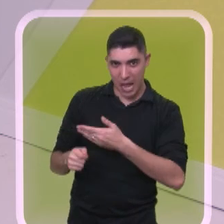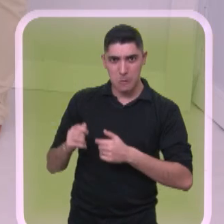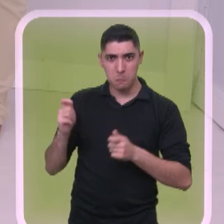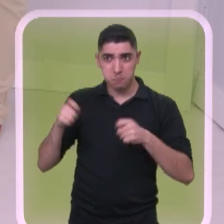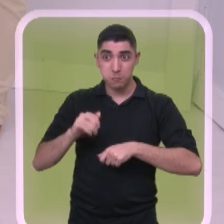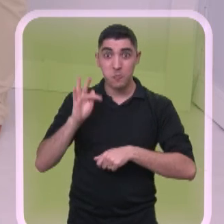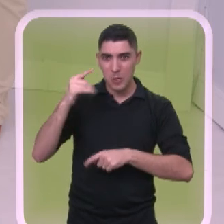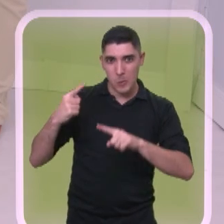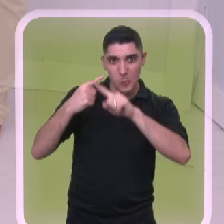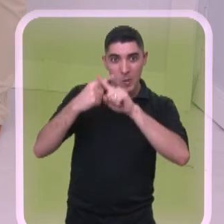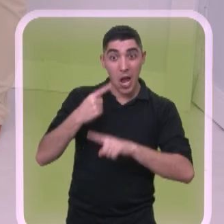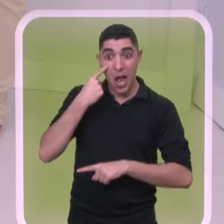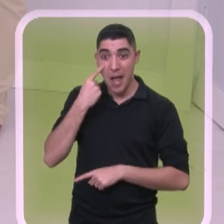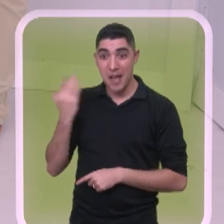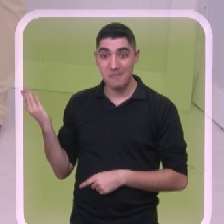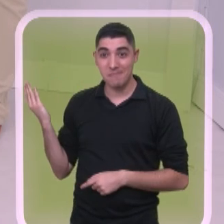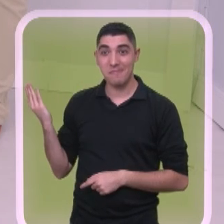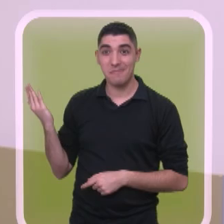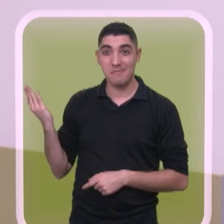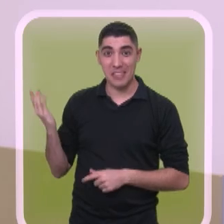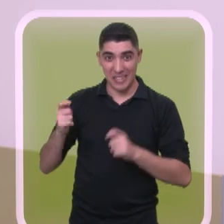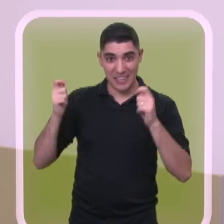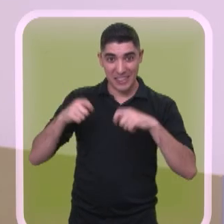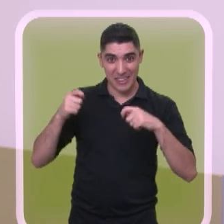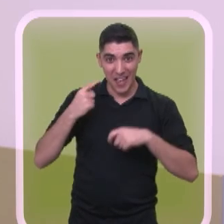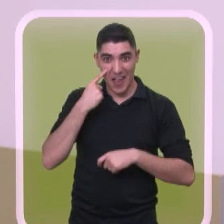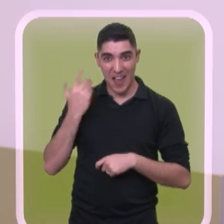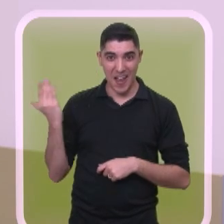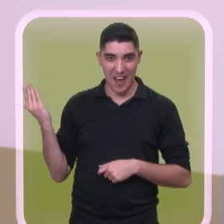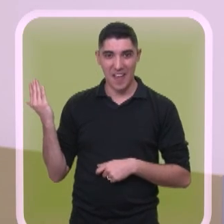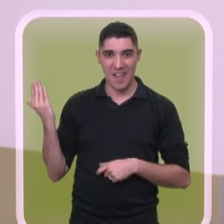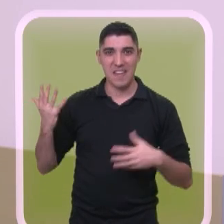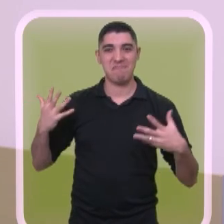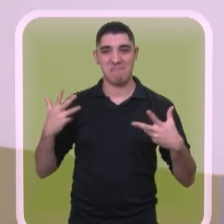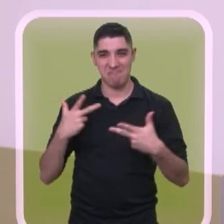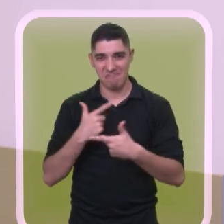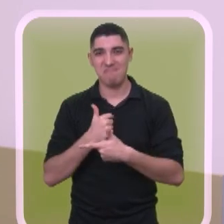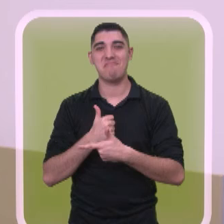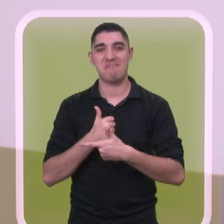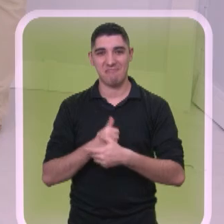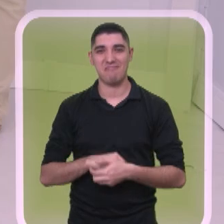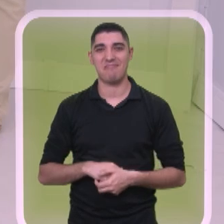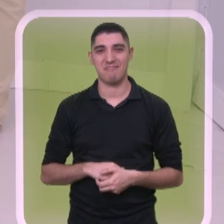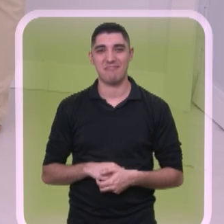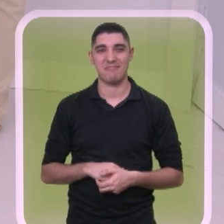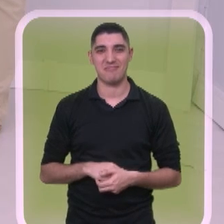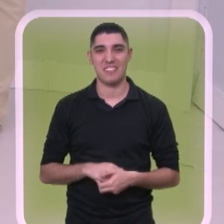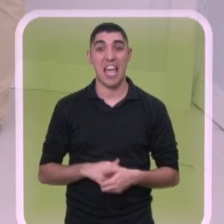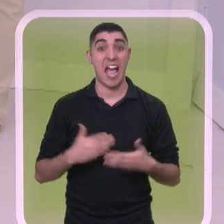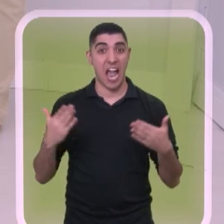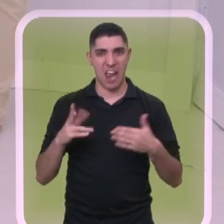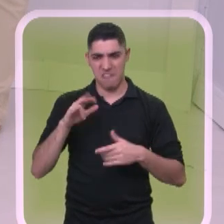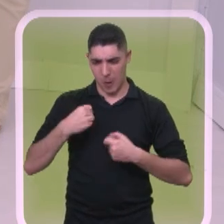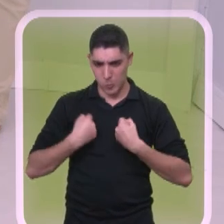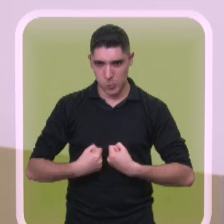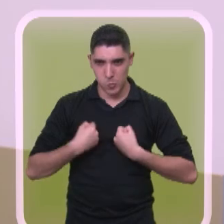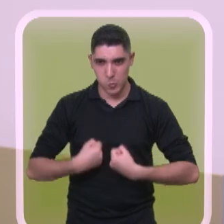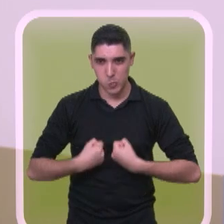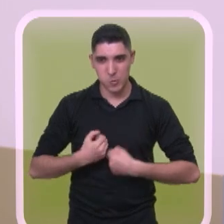fazendo... Olha lá, tem futuro? Que beleza, olha só. Nosso Brunão, agora vai pegar firme o nosso